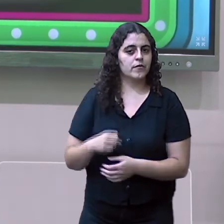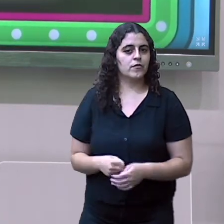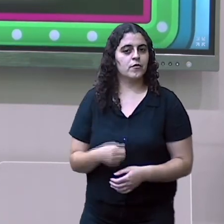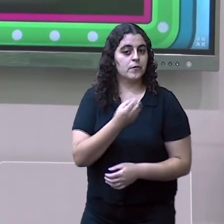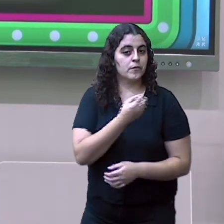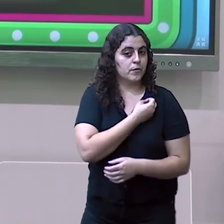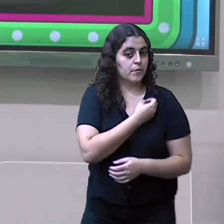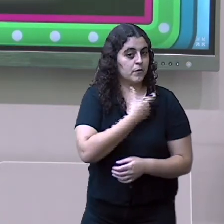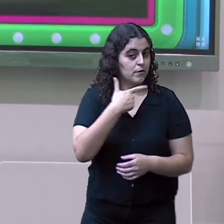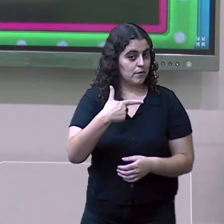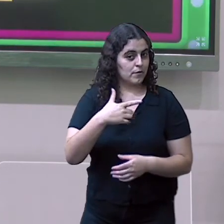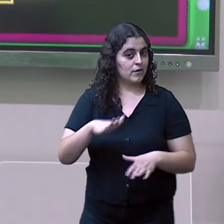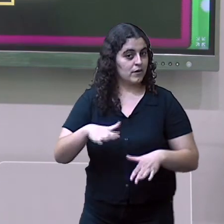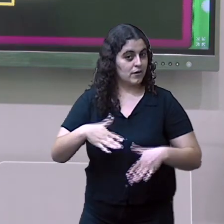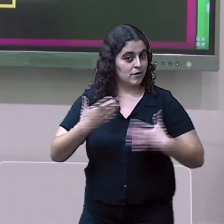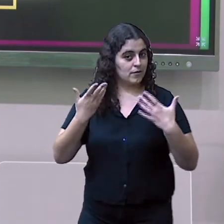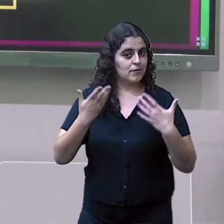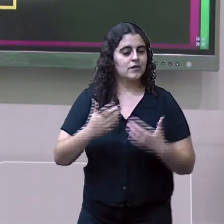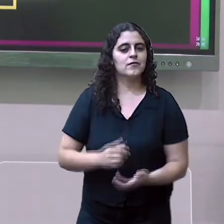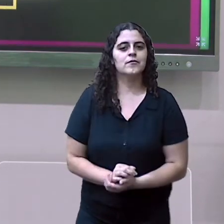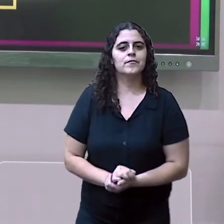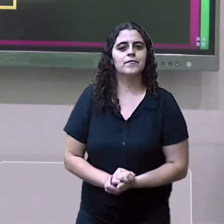Pergunta número 2. Preparem-se.